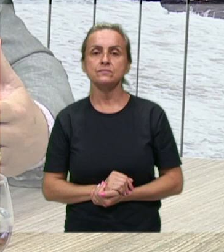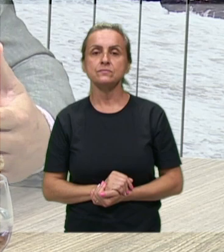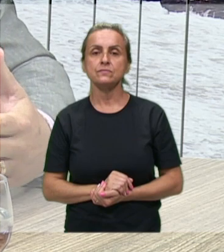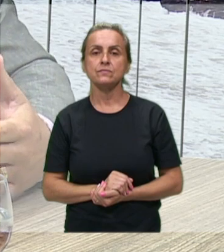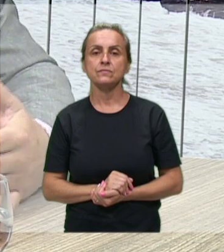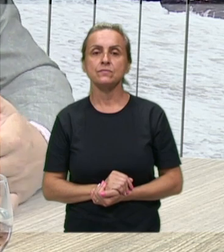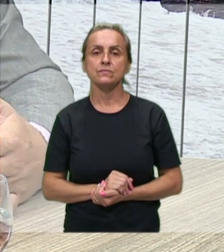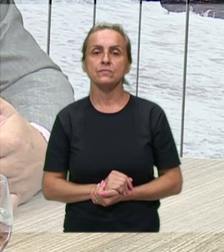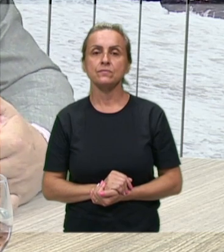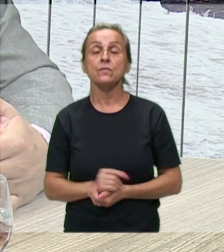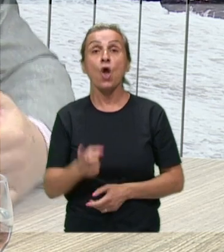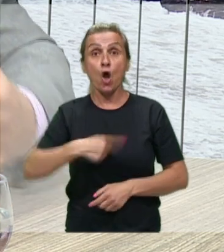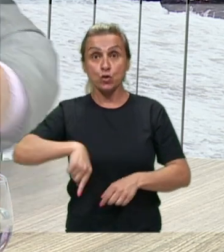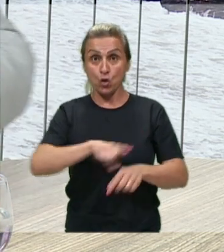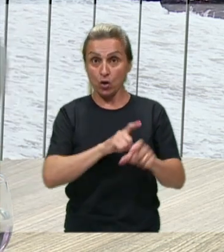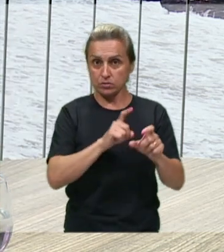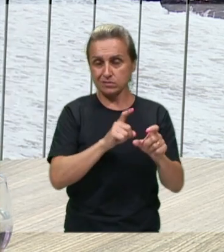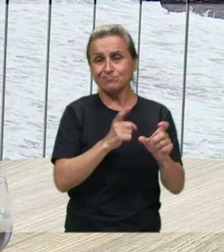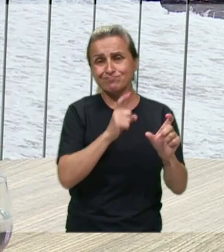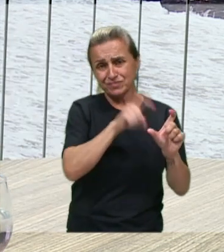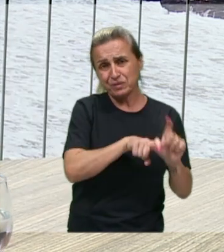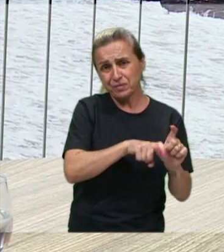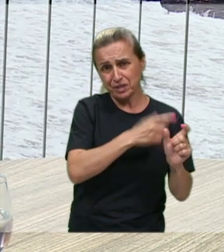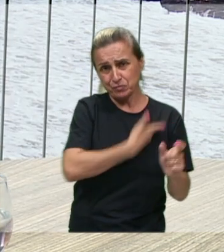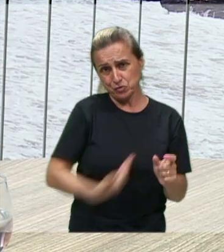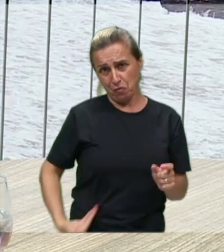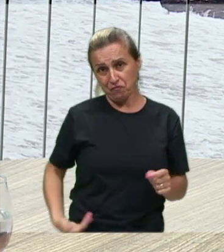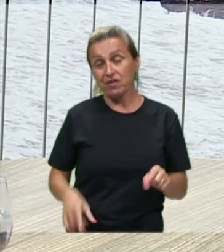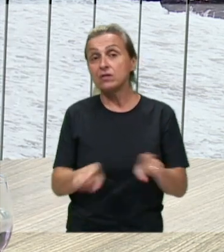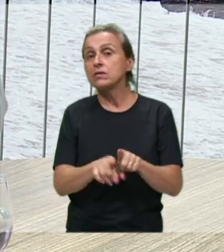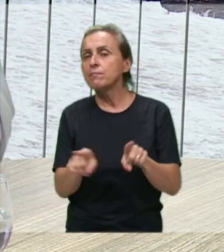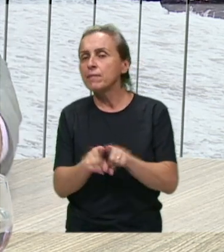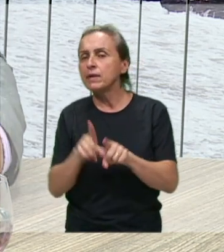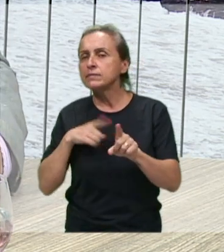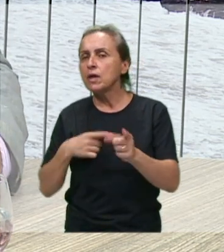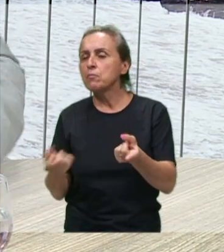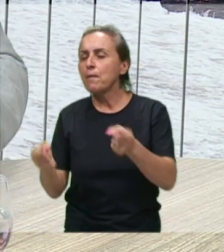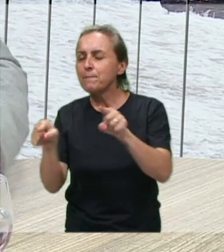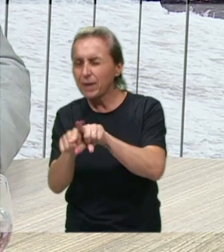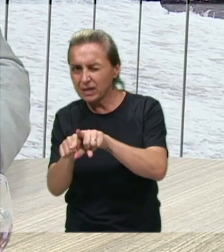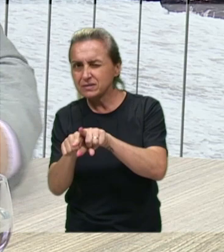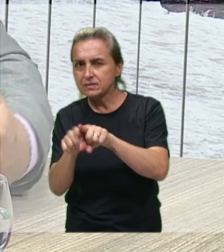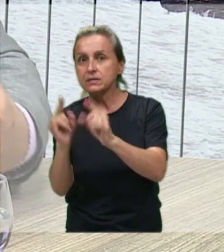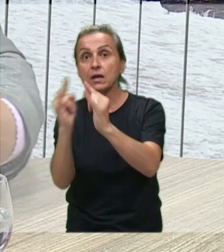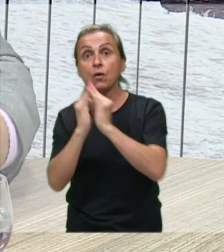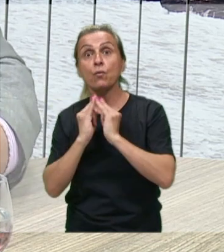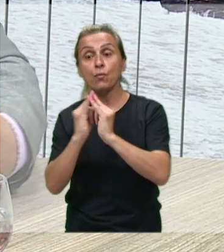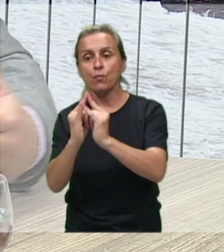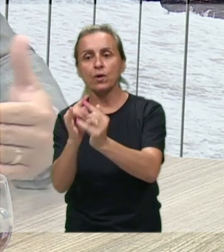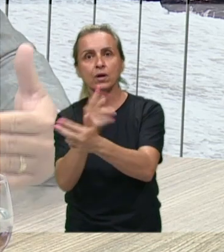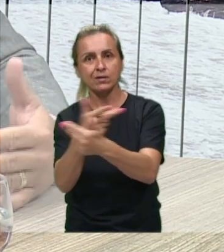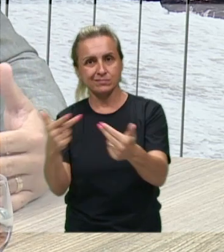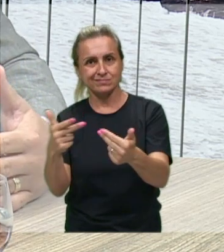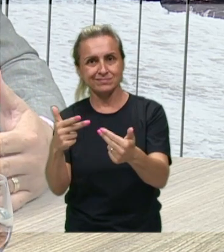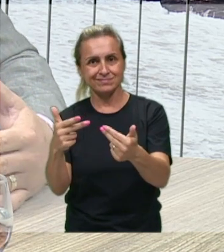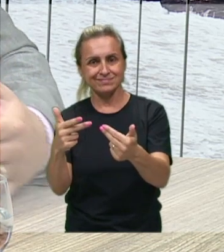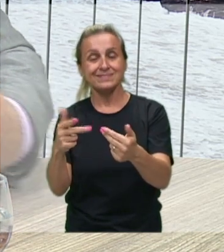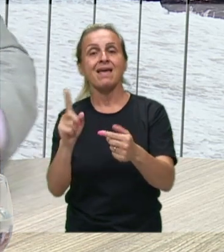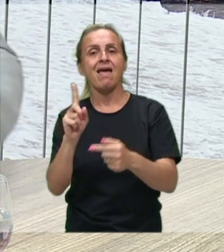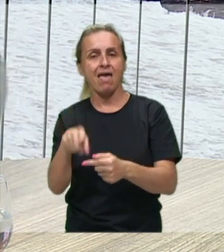com nossa entidade. A nossa entidade hoje, Sindip, ela é muito focalizada e muito parceira do